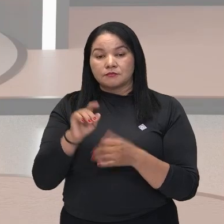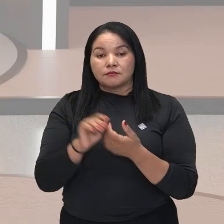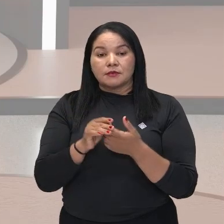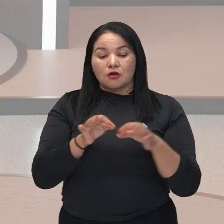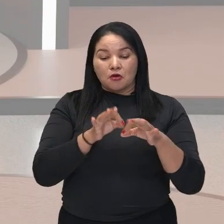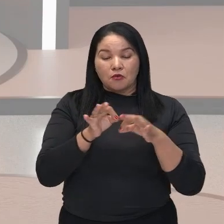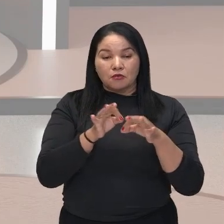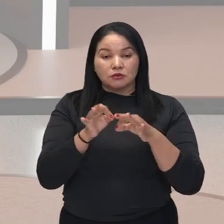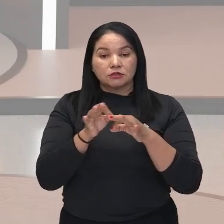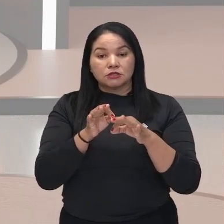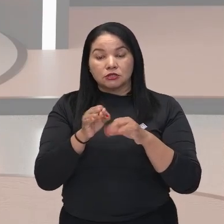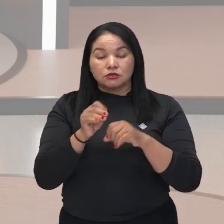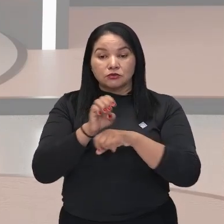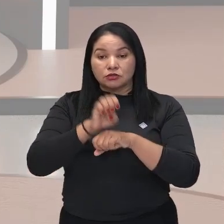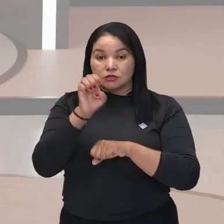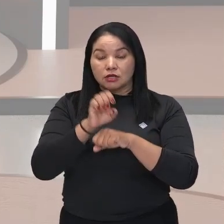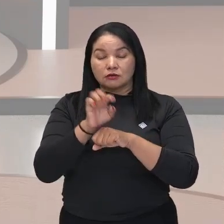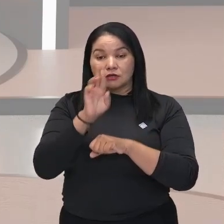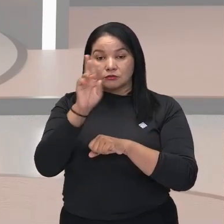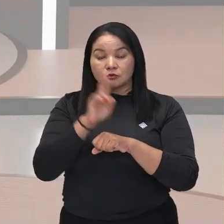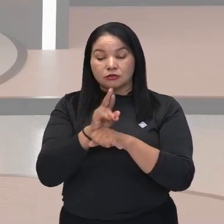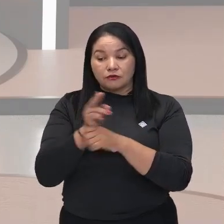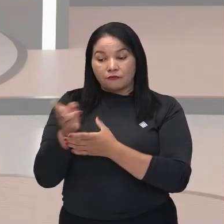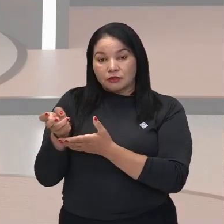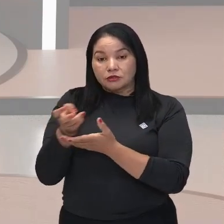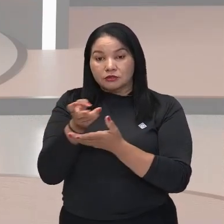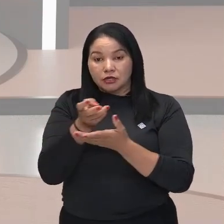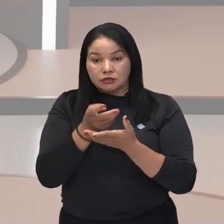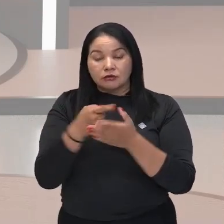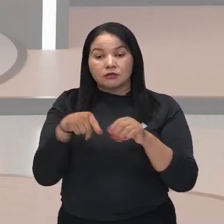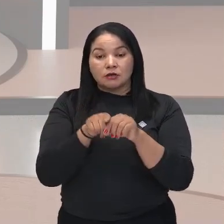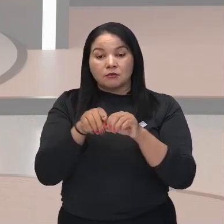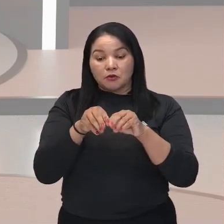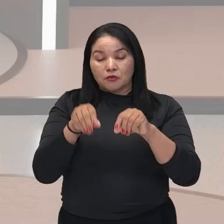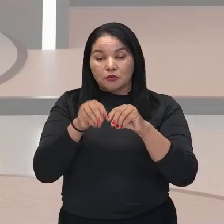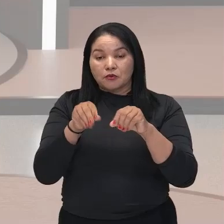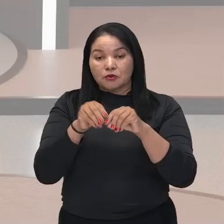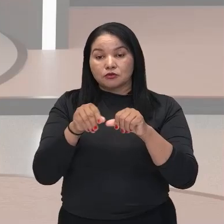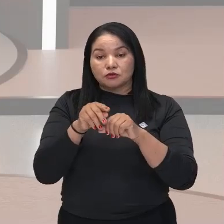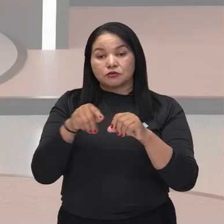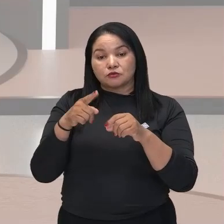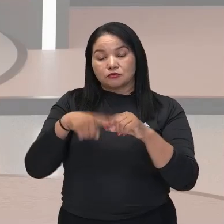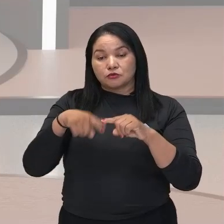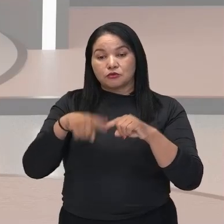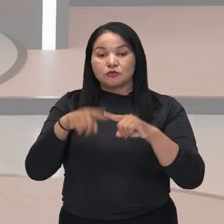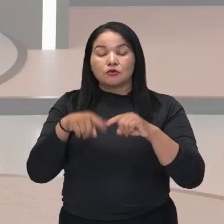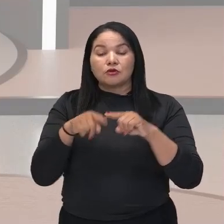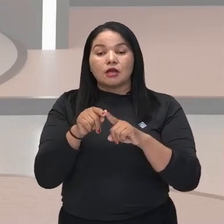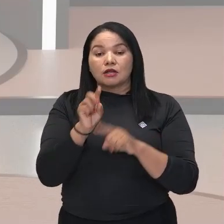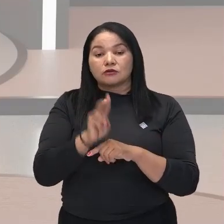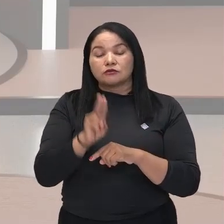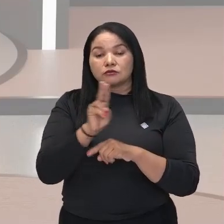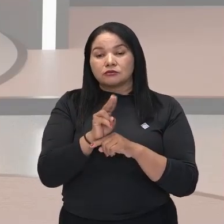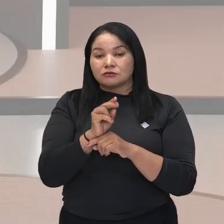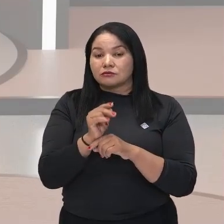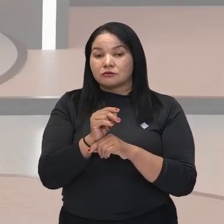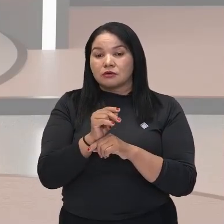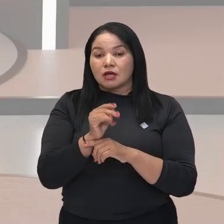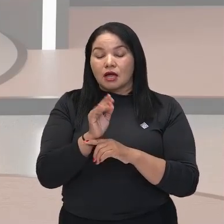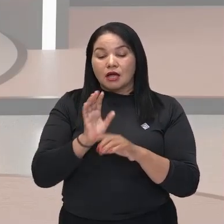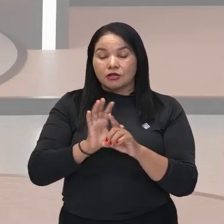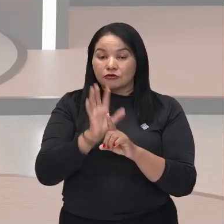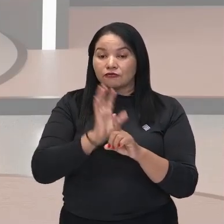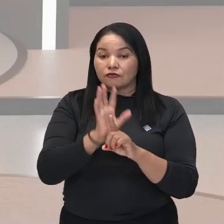estados responsáveis pela extração e também pelo refino do produto. E eles acabam exercendo grande